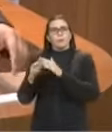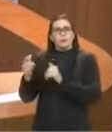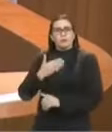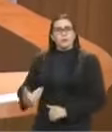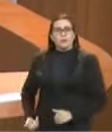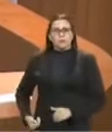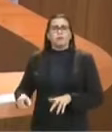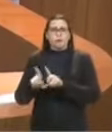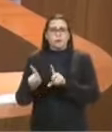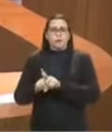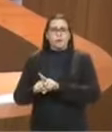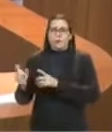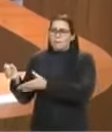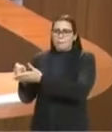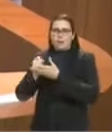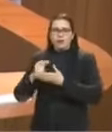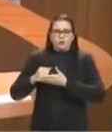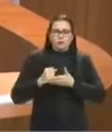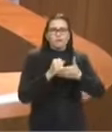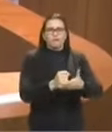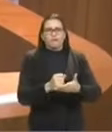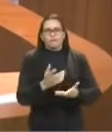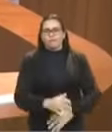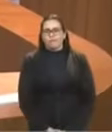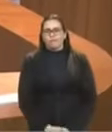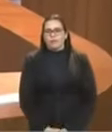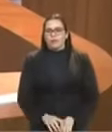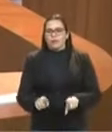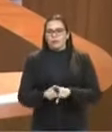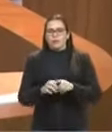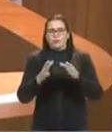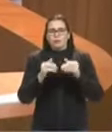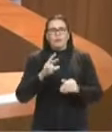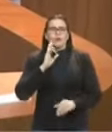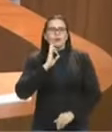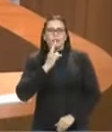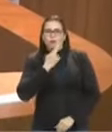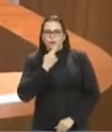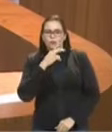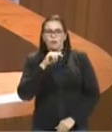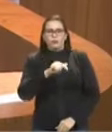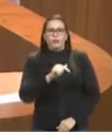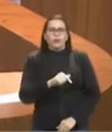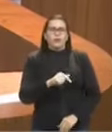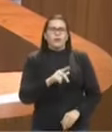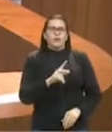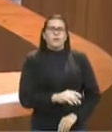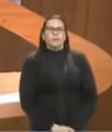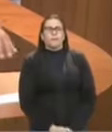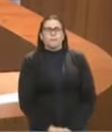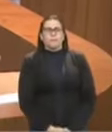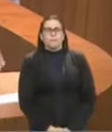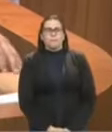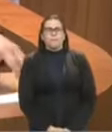pedir, fazer a indicação também que os restaurantes populares do município de Pedreiras, como de Lago da Pedra e de outras